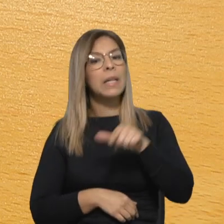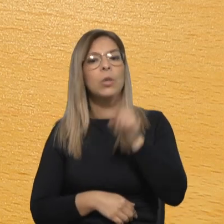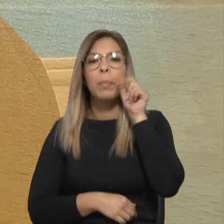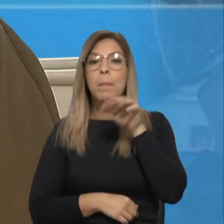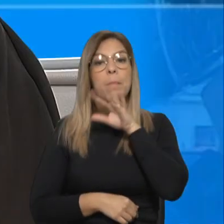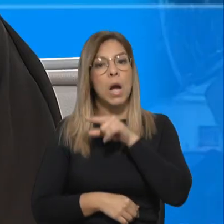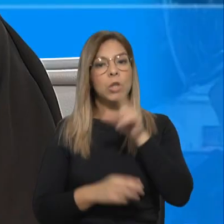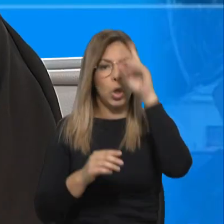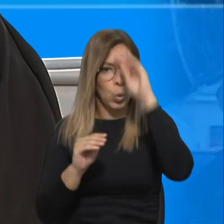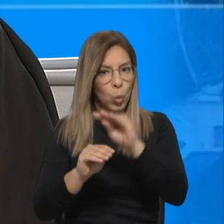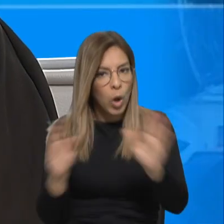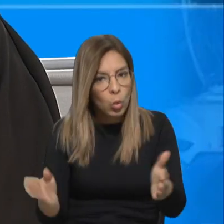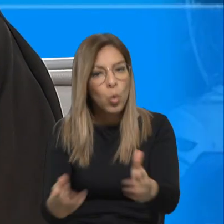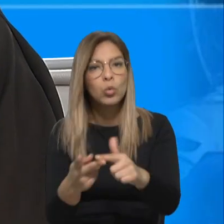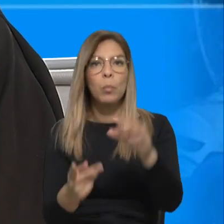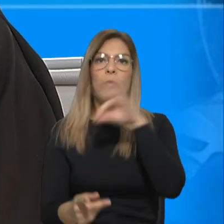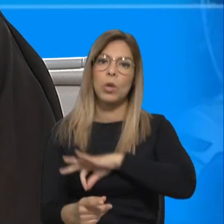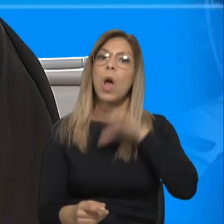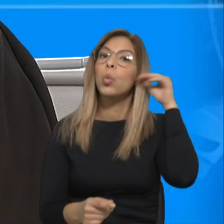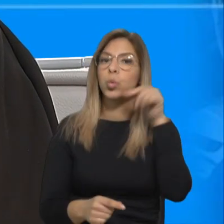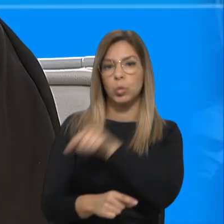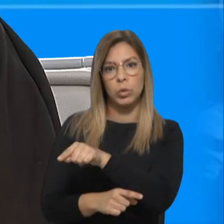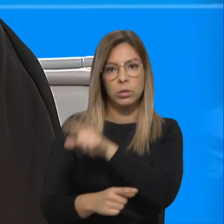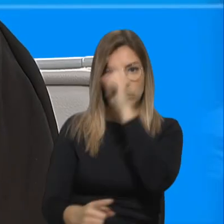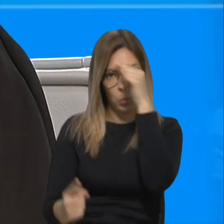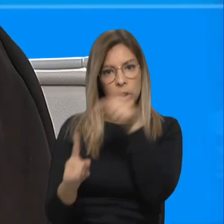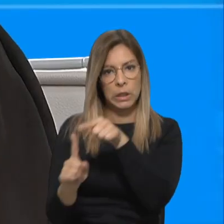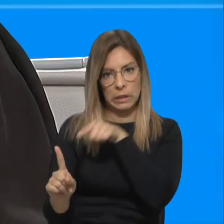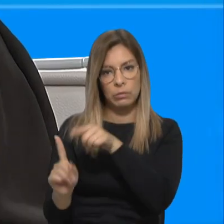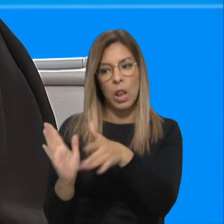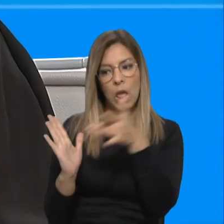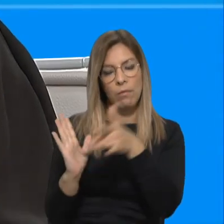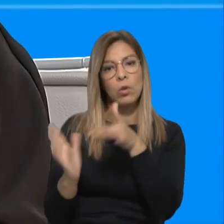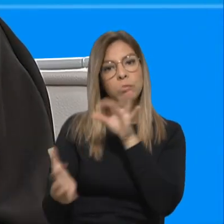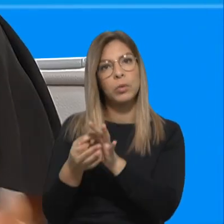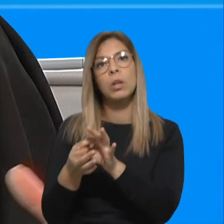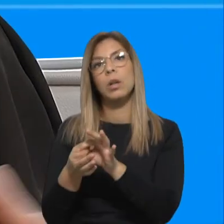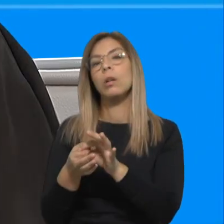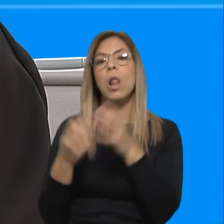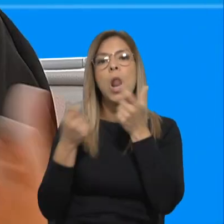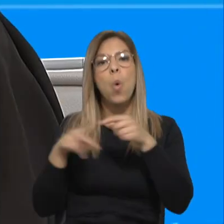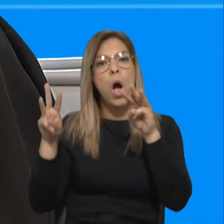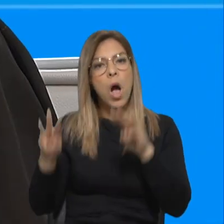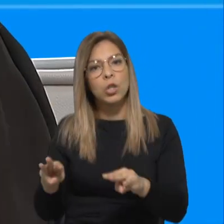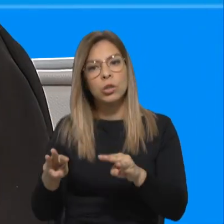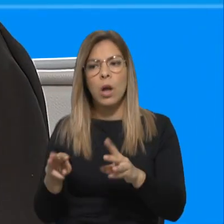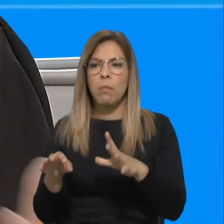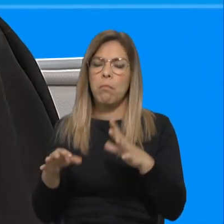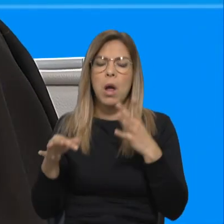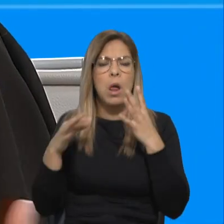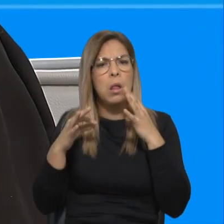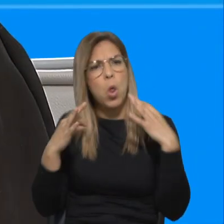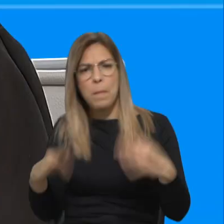para educadores, para profissionais, para adultos. Esse livro é pensado para adultos, está escrito de uma forma muito tranquila e